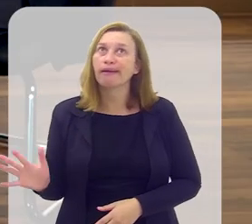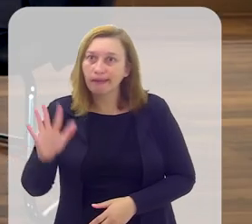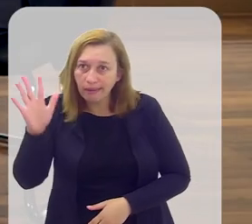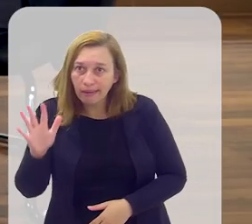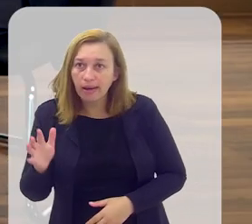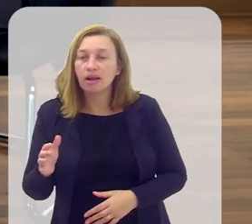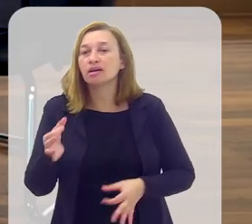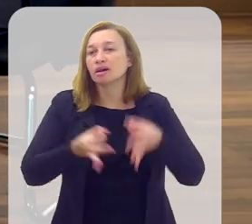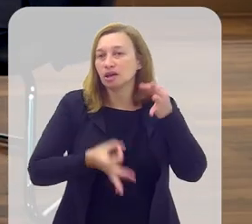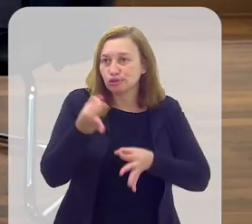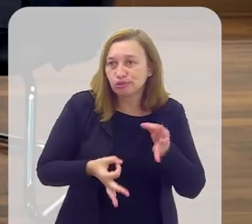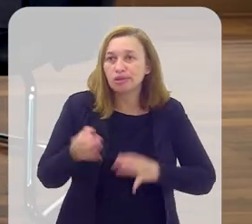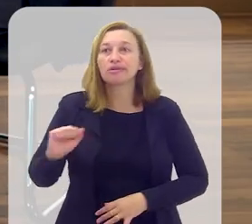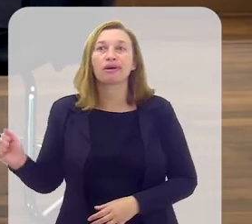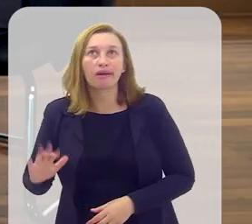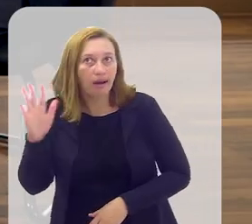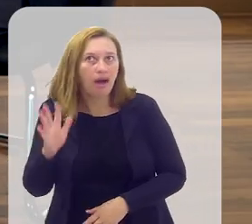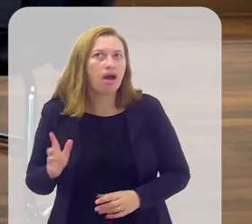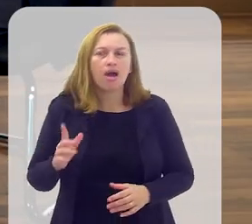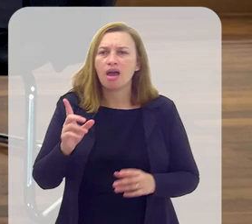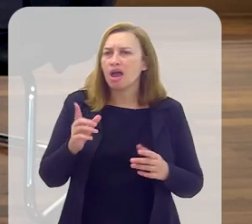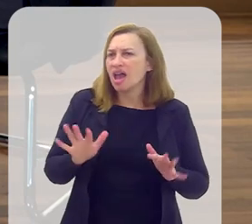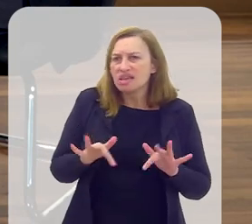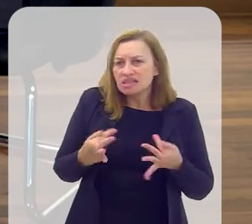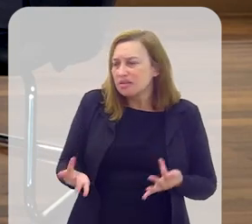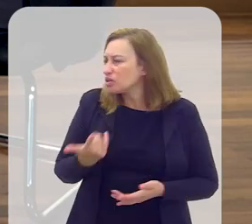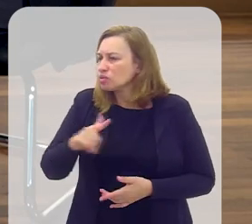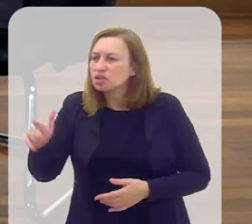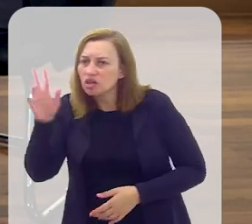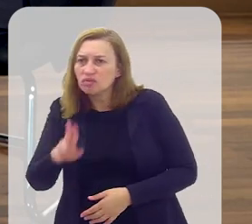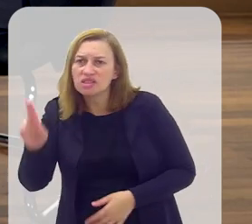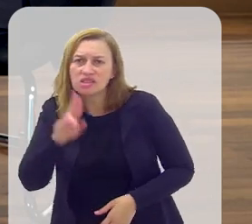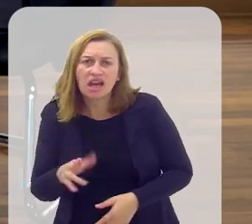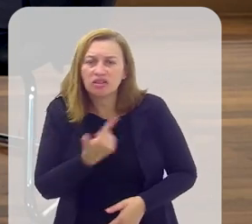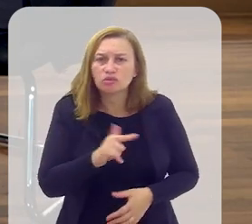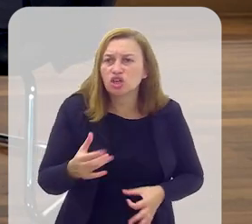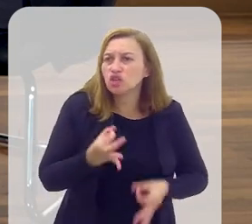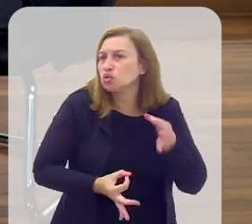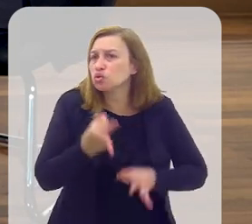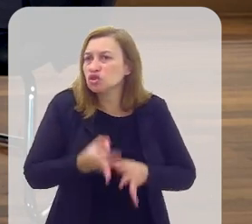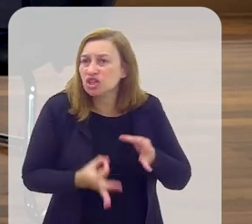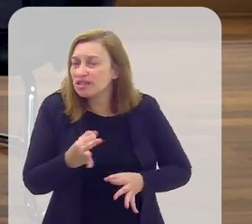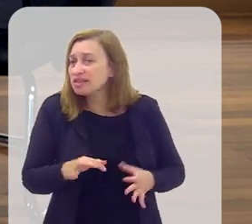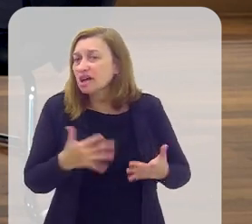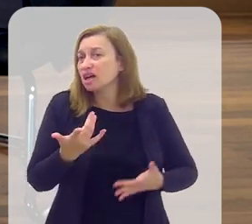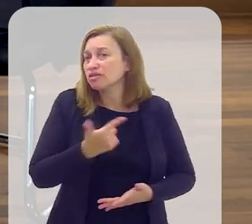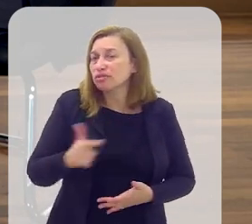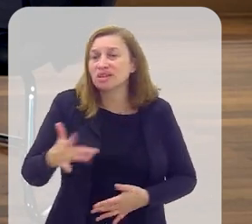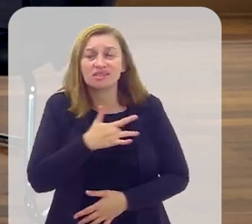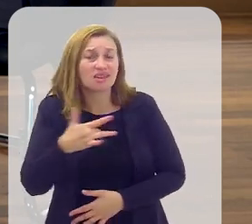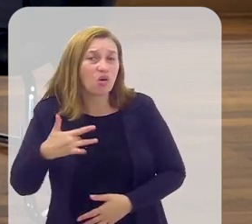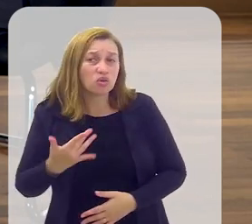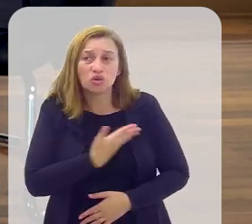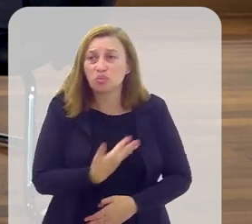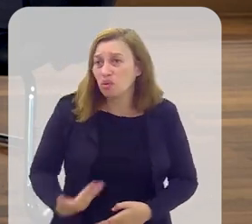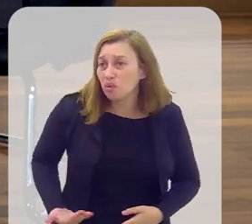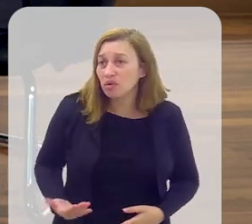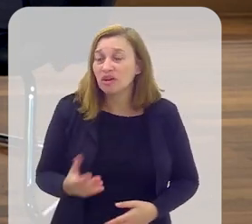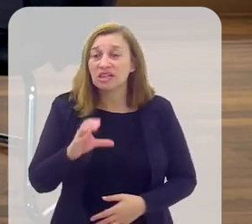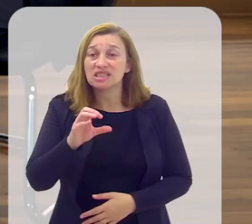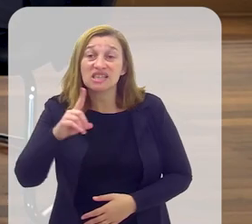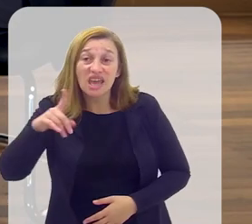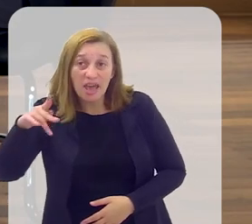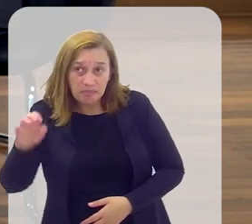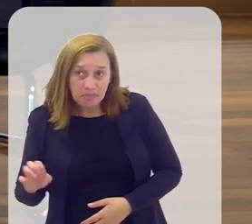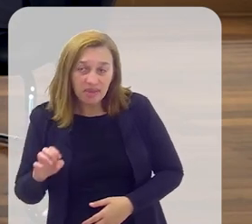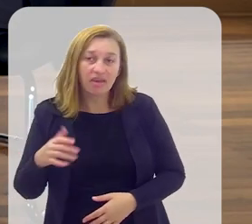universidade é cara. É, exatamente. Que a justiça é cara. Diziam... É muito simples, não ter universidade, não ter justiça. E aí entra a democracia saúde social. Pública.